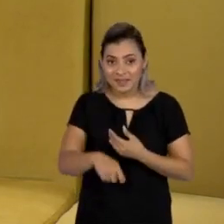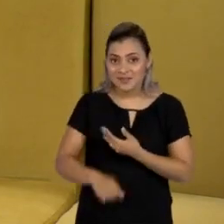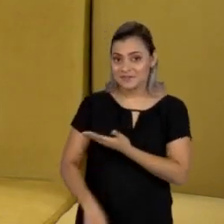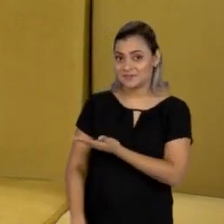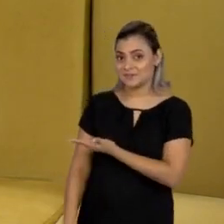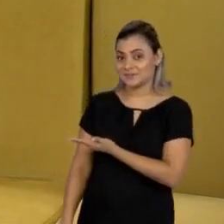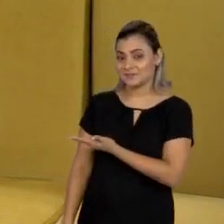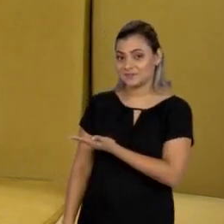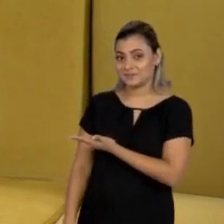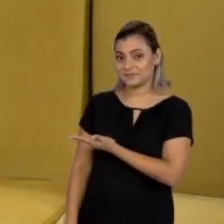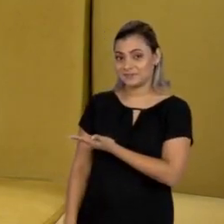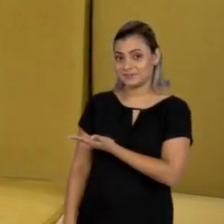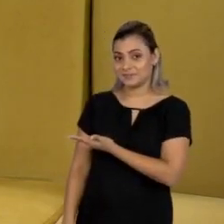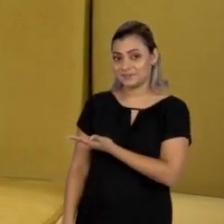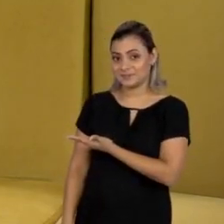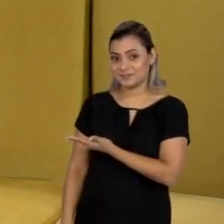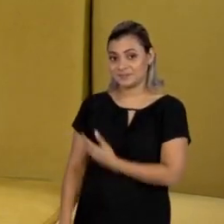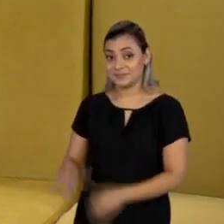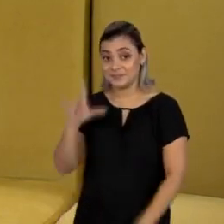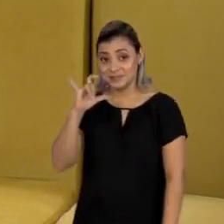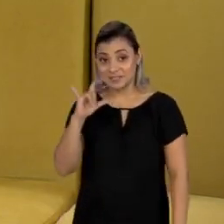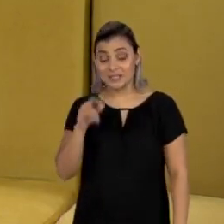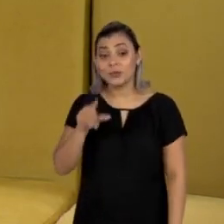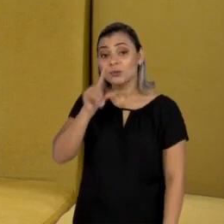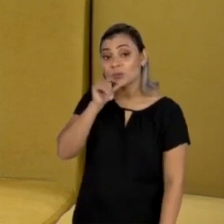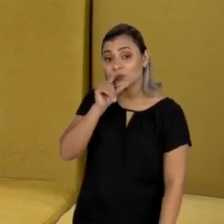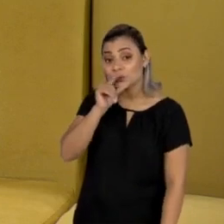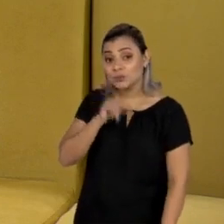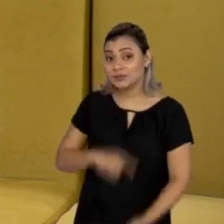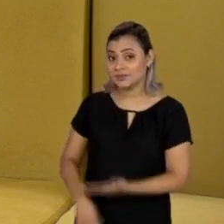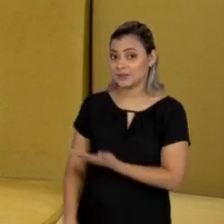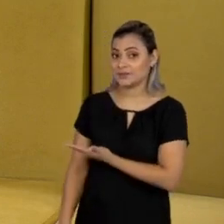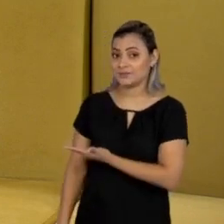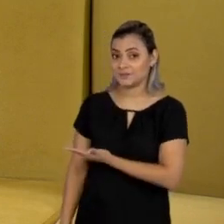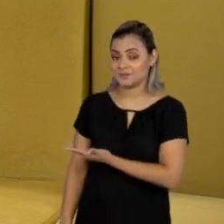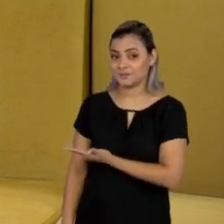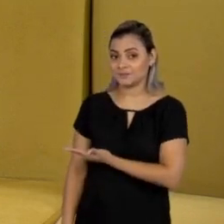nosso Instagram é @jornalismo TV Cultura. O Twitter é